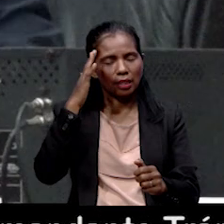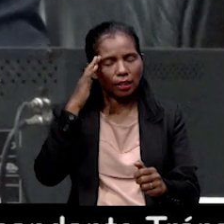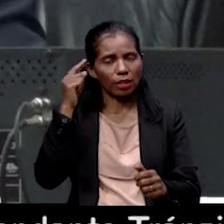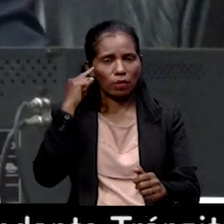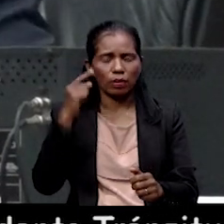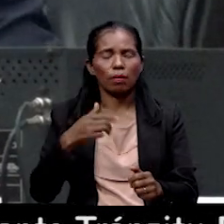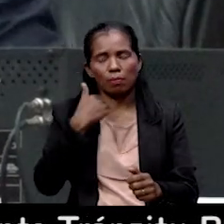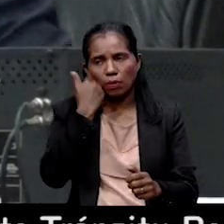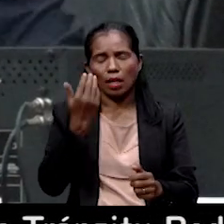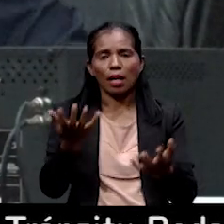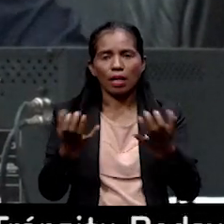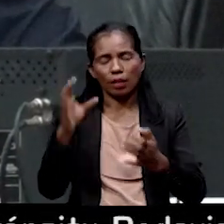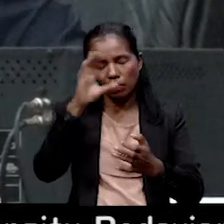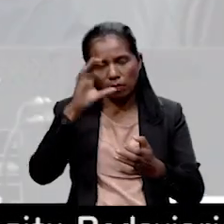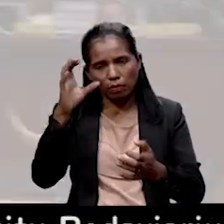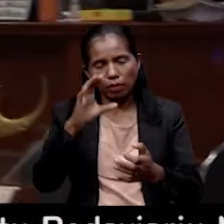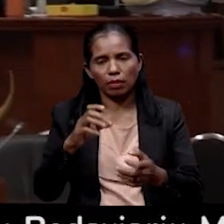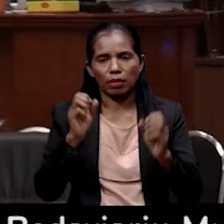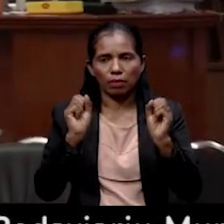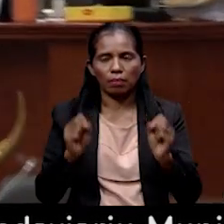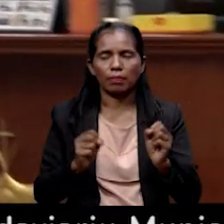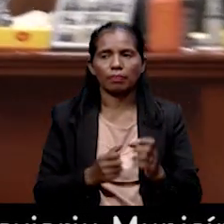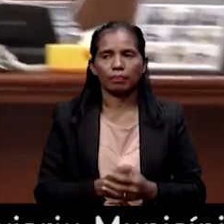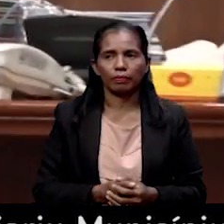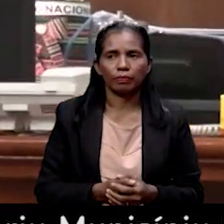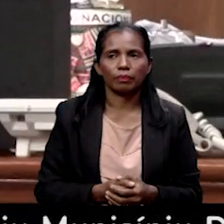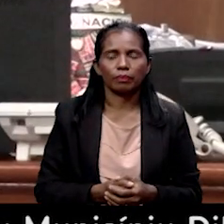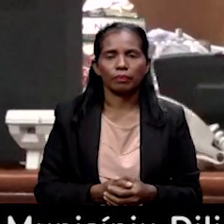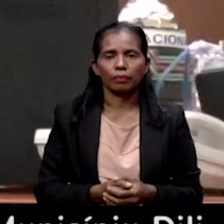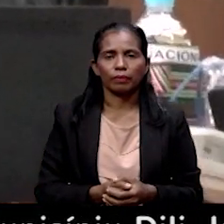karik hakarak buka mos uat refere.